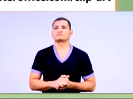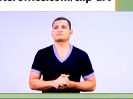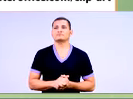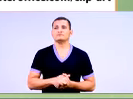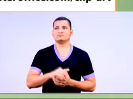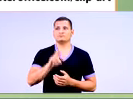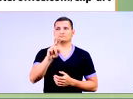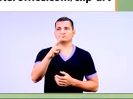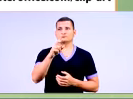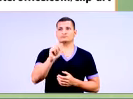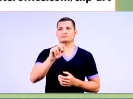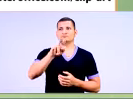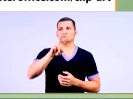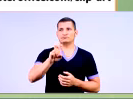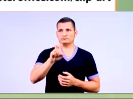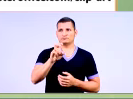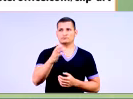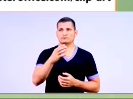money.